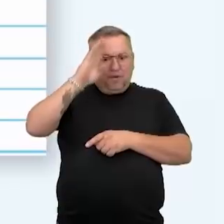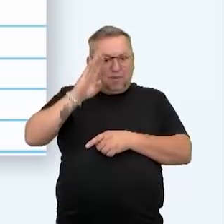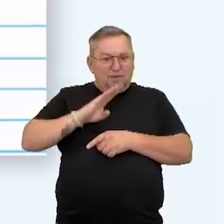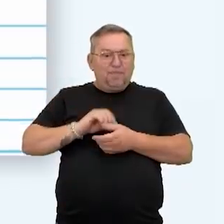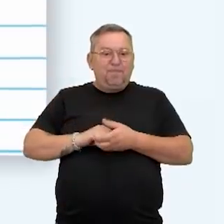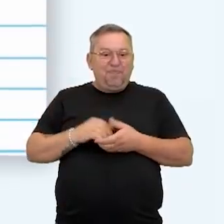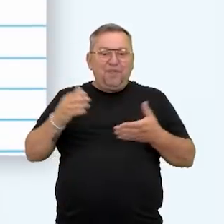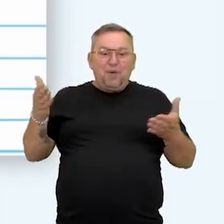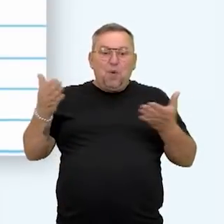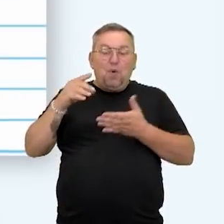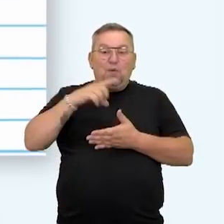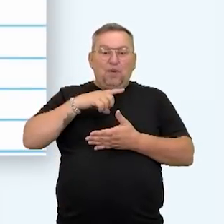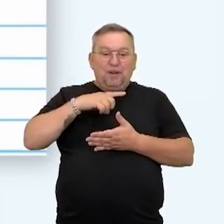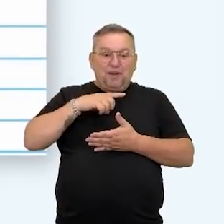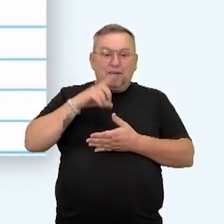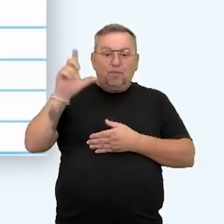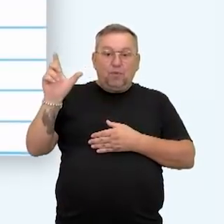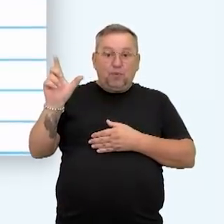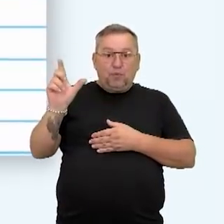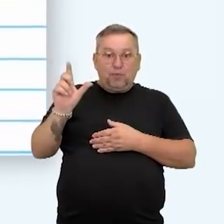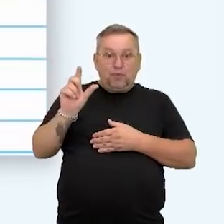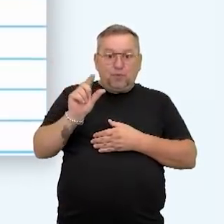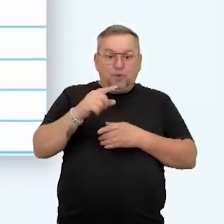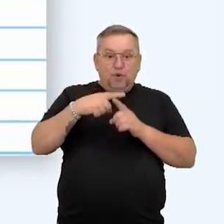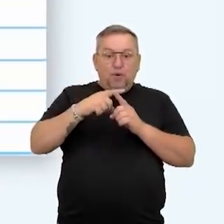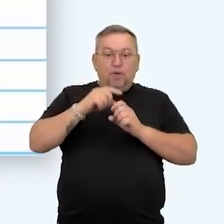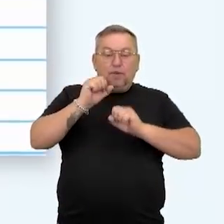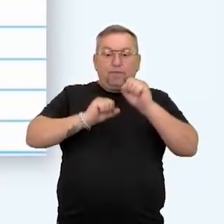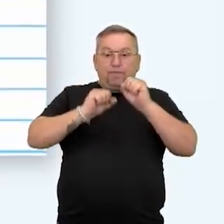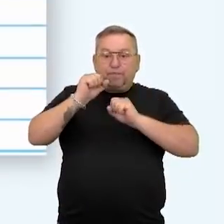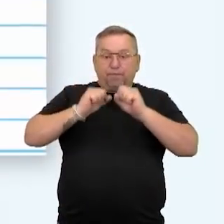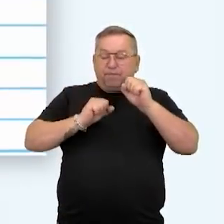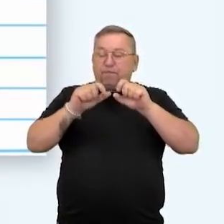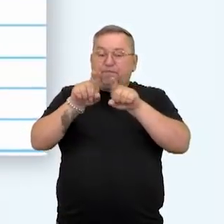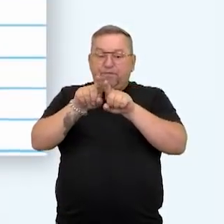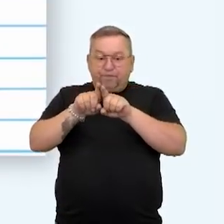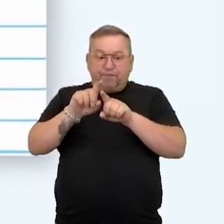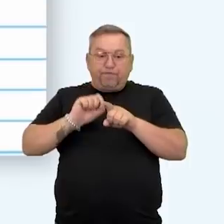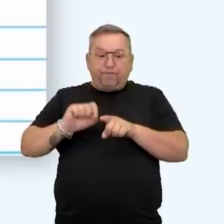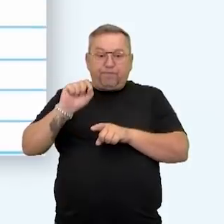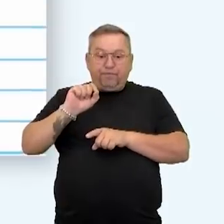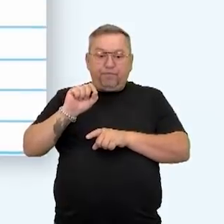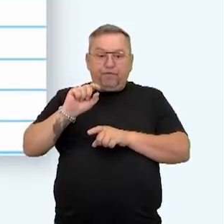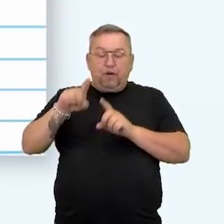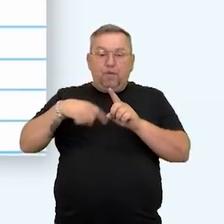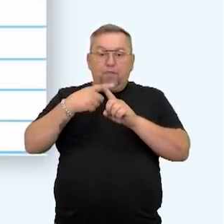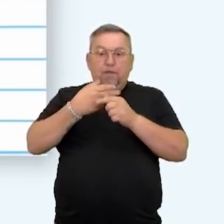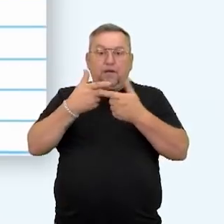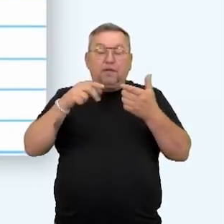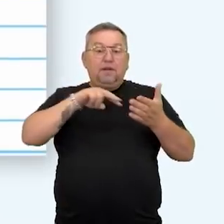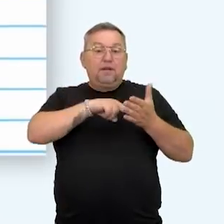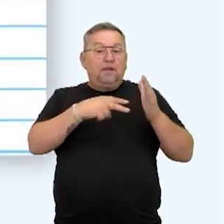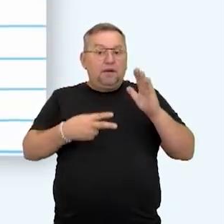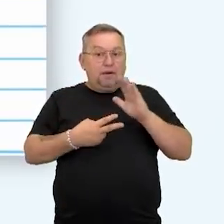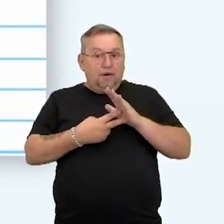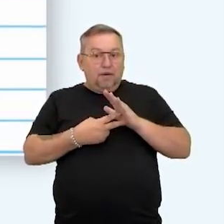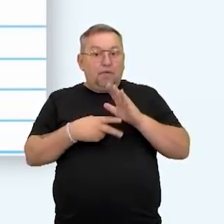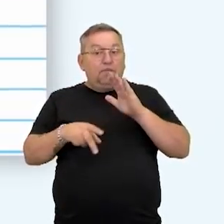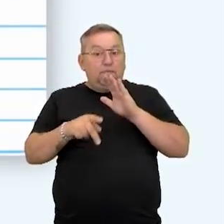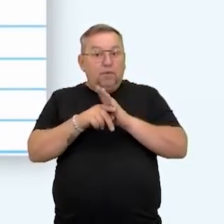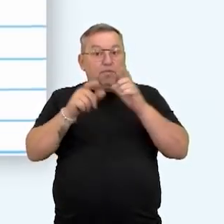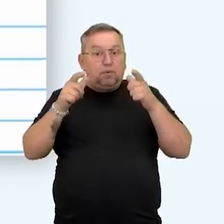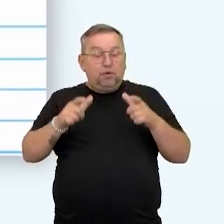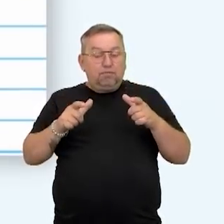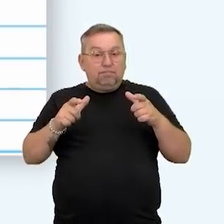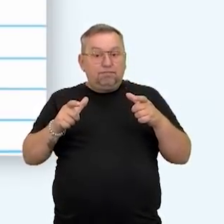ano. Hoje, vemos uma diminuição no ritmo de crescimento das maiores concentrações urbanas e incremento mais significativo para os centros de tamanho